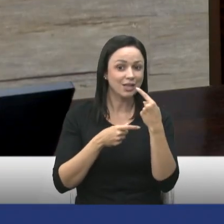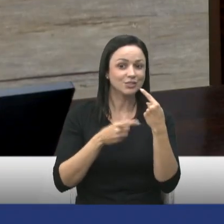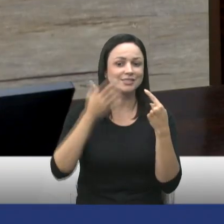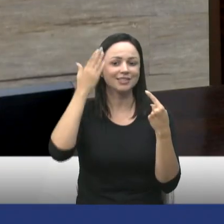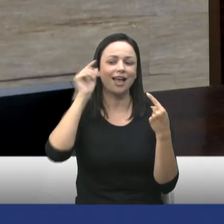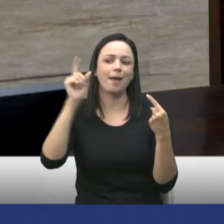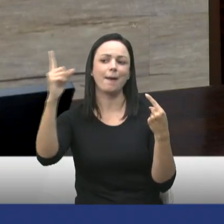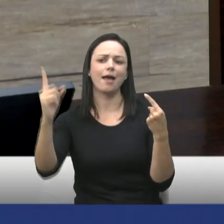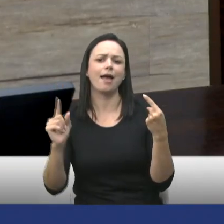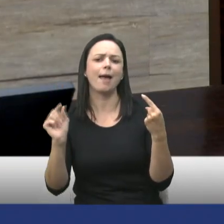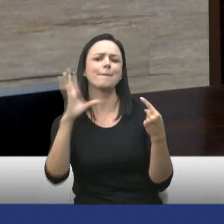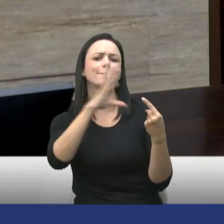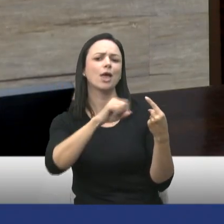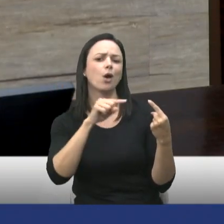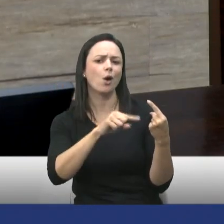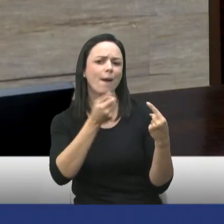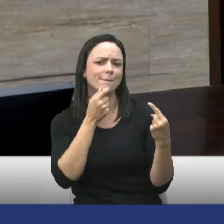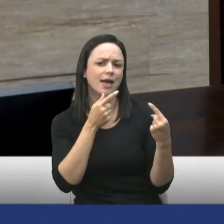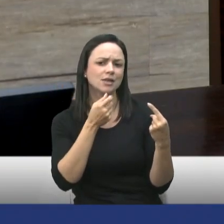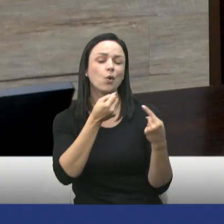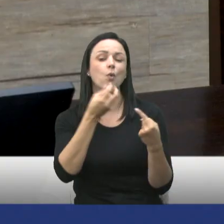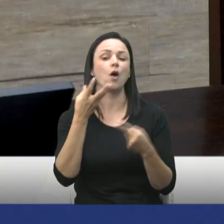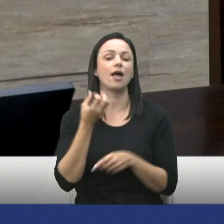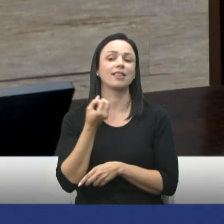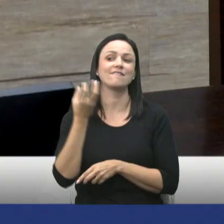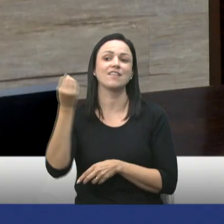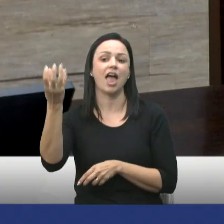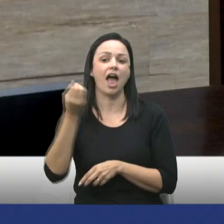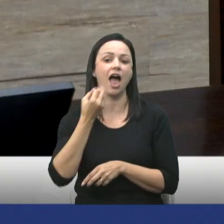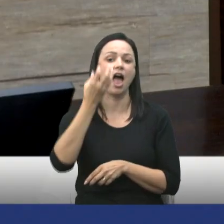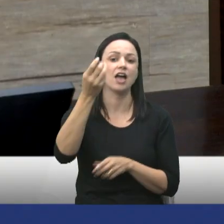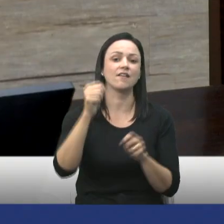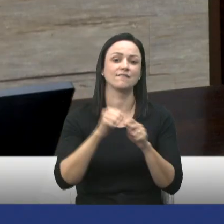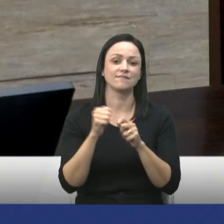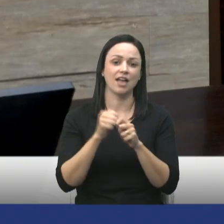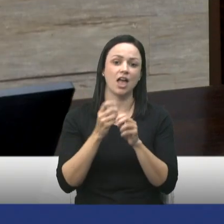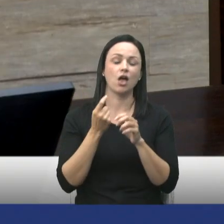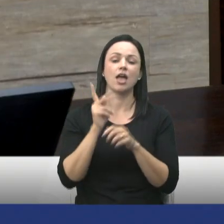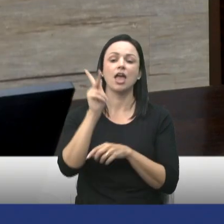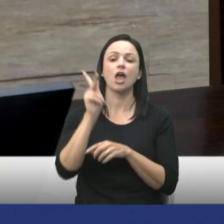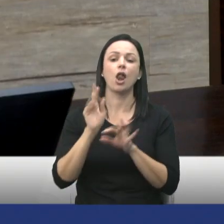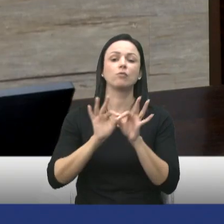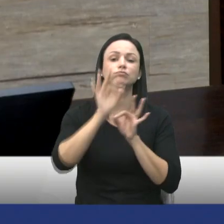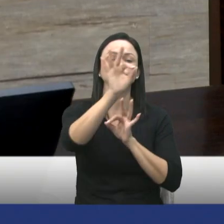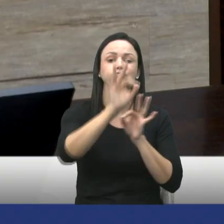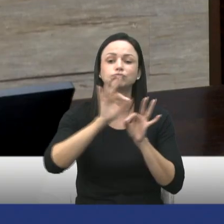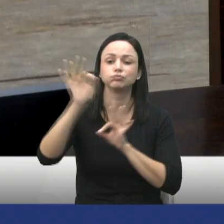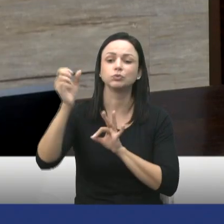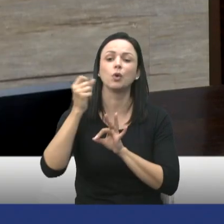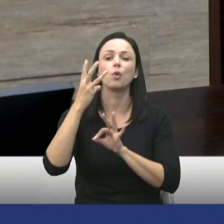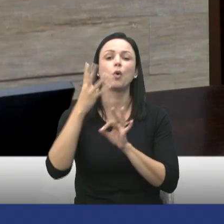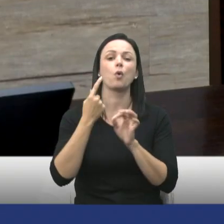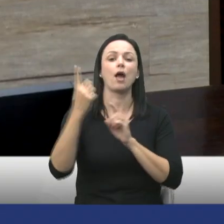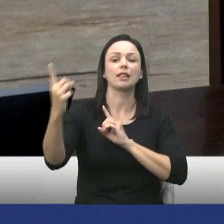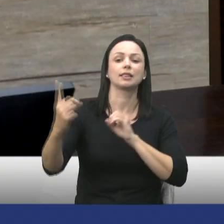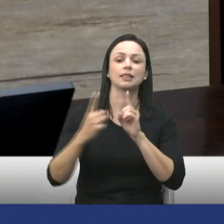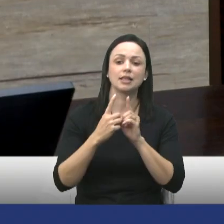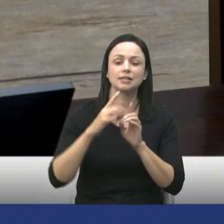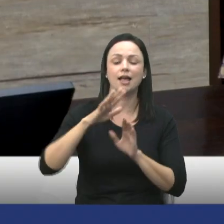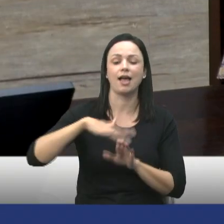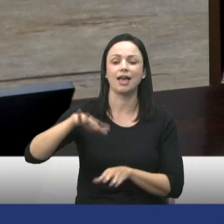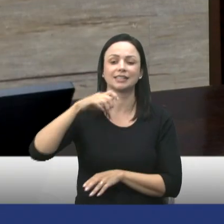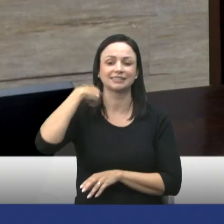que pegou esse medicamento. Quantas viagens foram feitas de ambulância? Quantos quilômetros rodados? Quantos atendimentos na parte